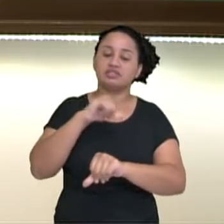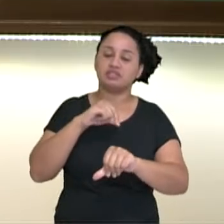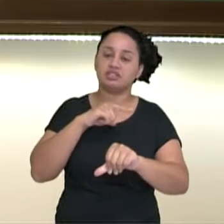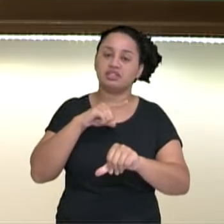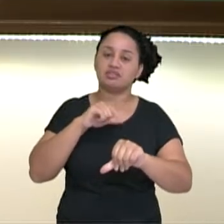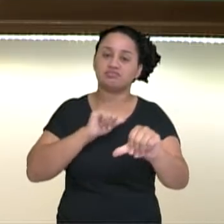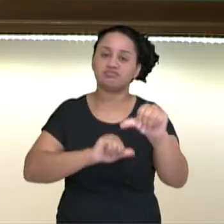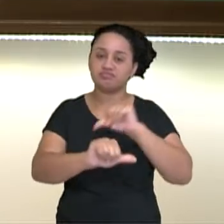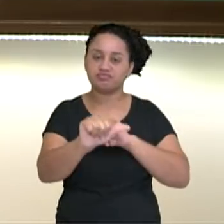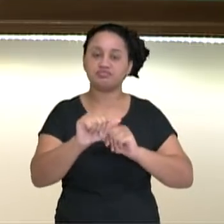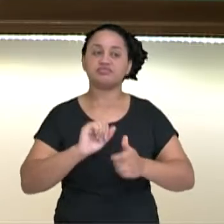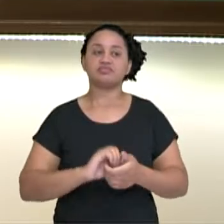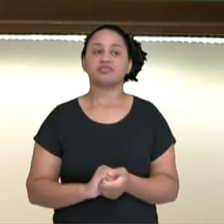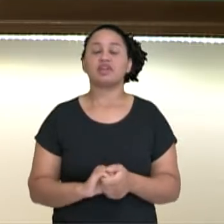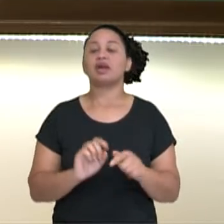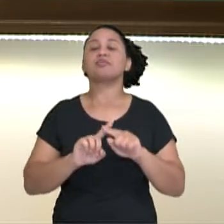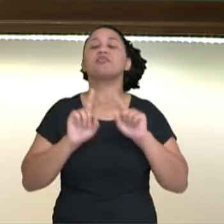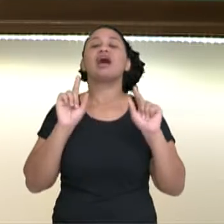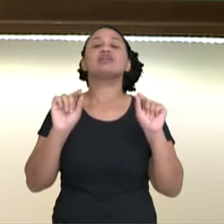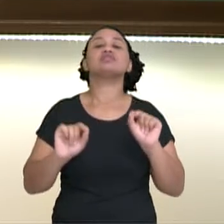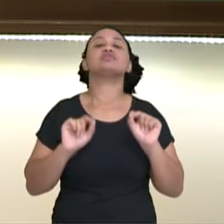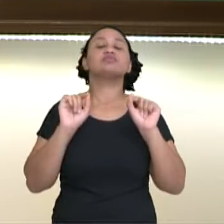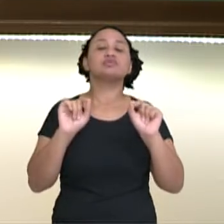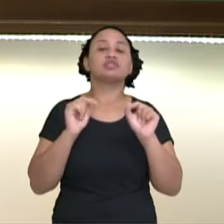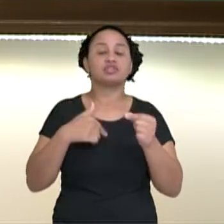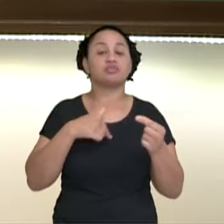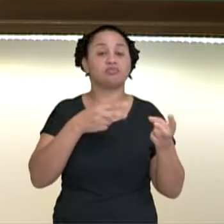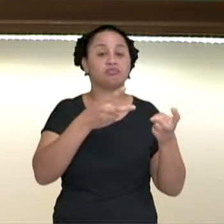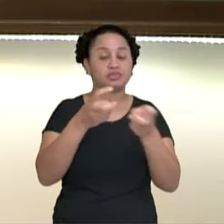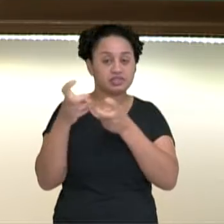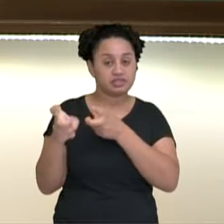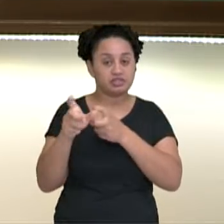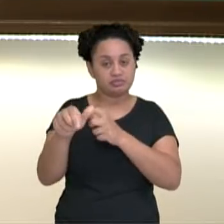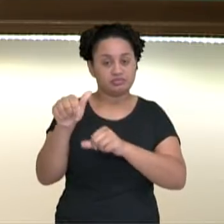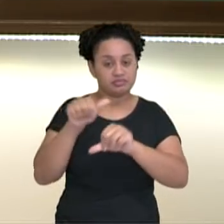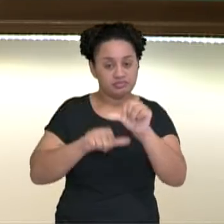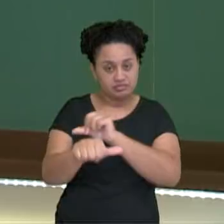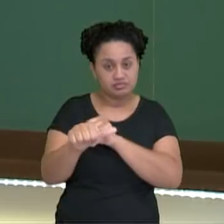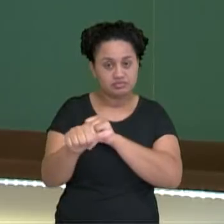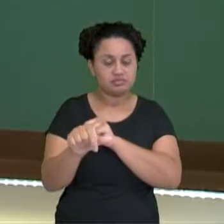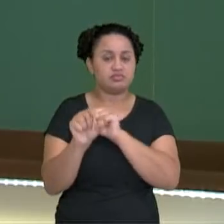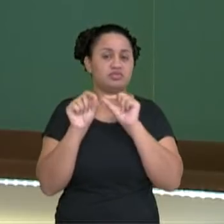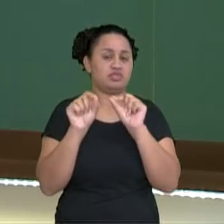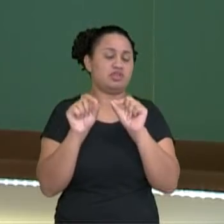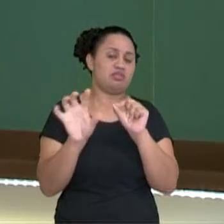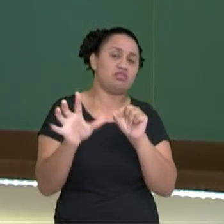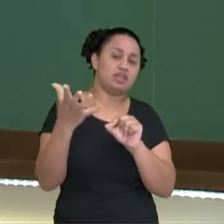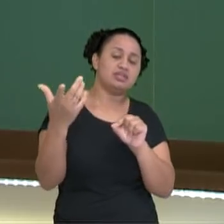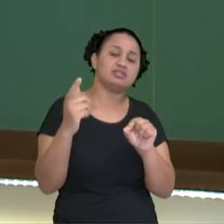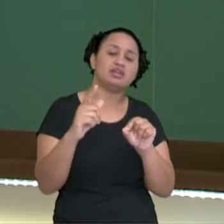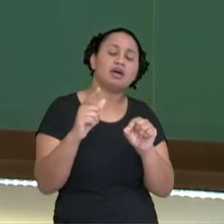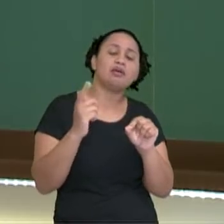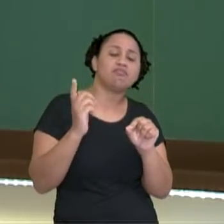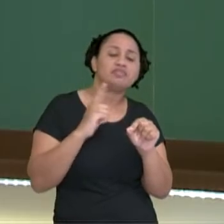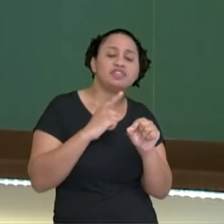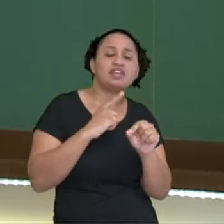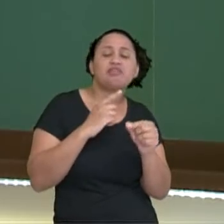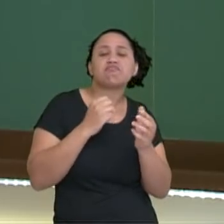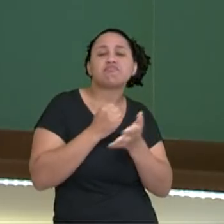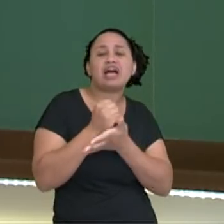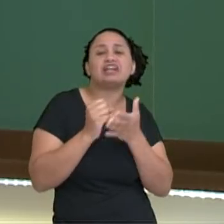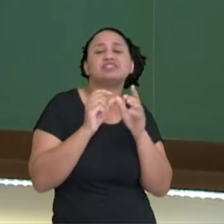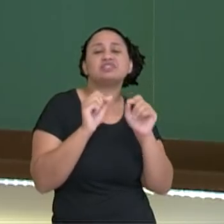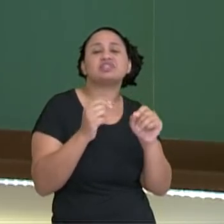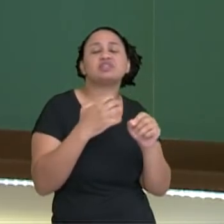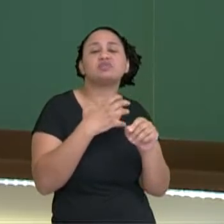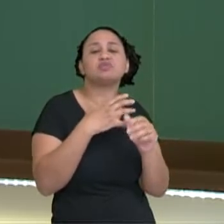transformação. Mas a gente vai ver que essa transformação das matérias-primas, ela vai acabar pegando um modelo